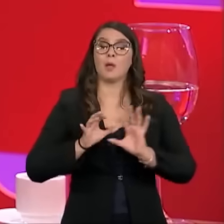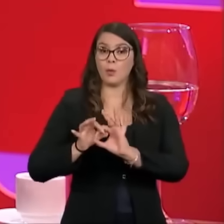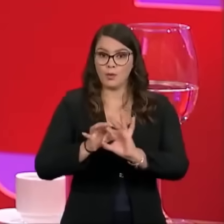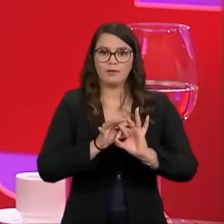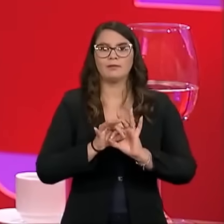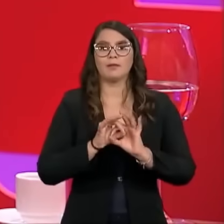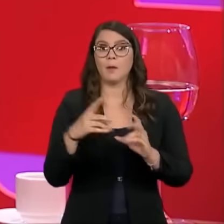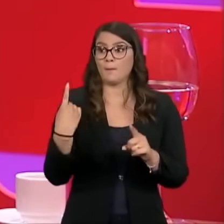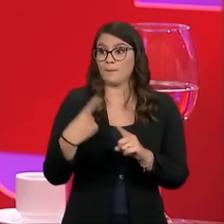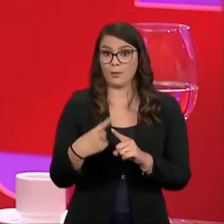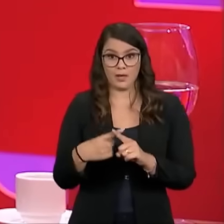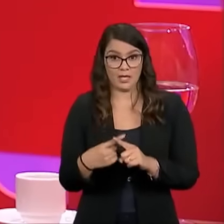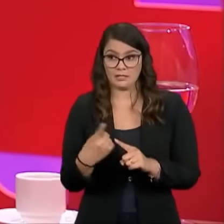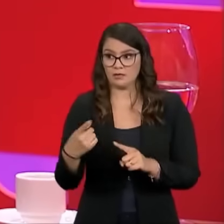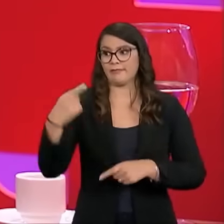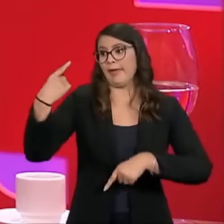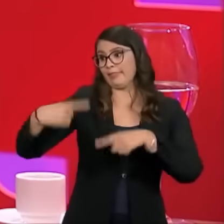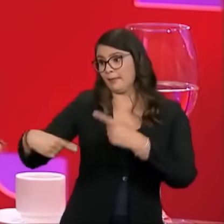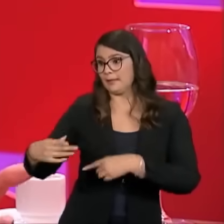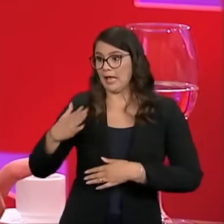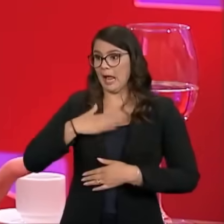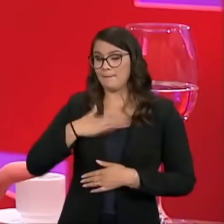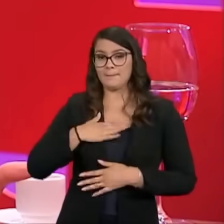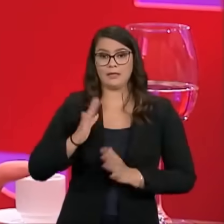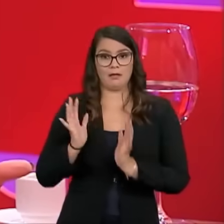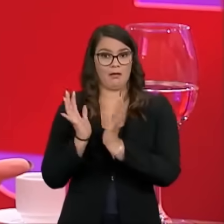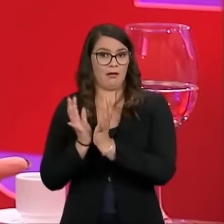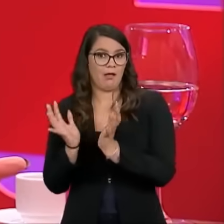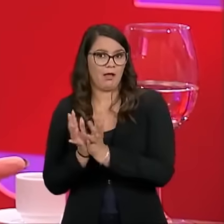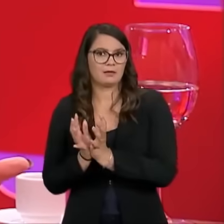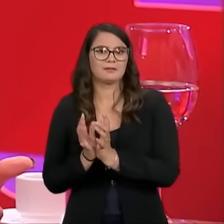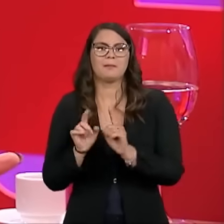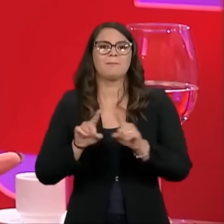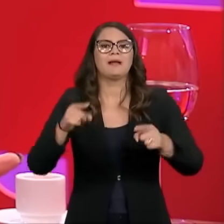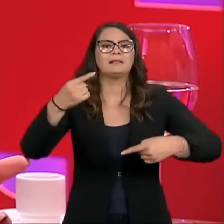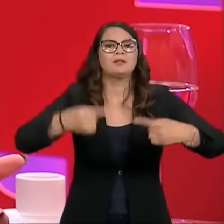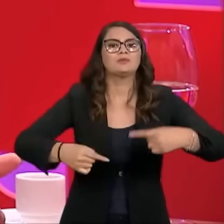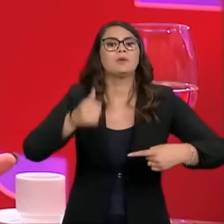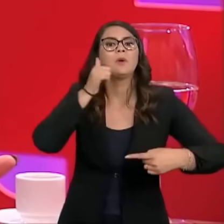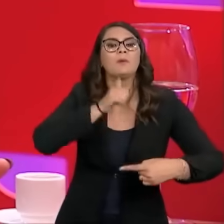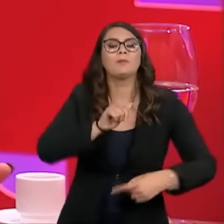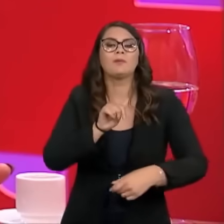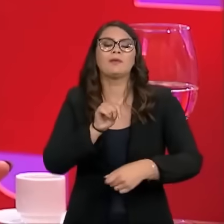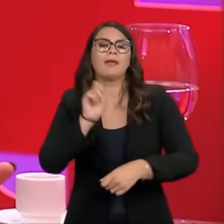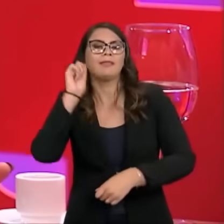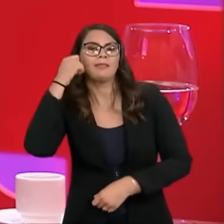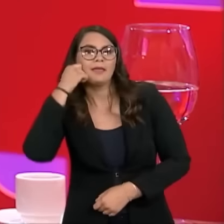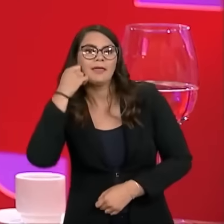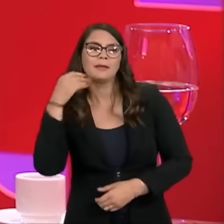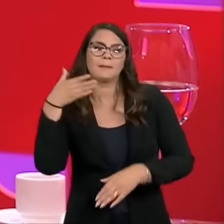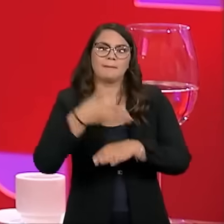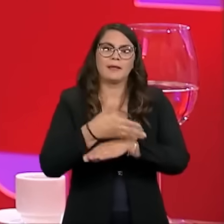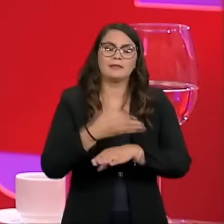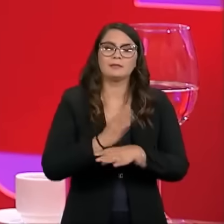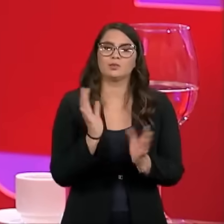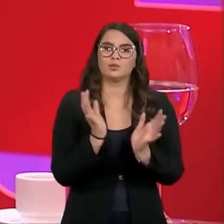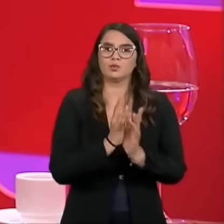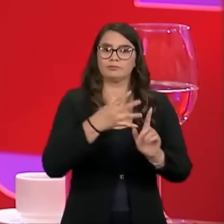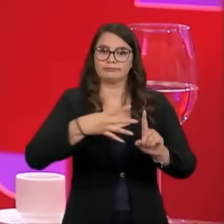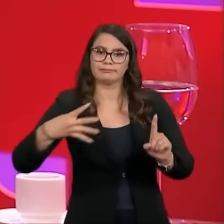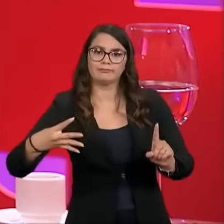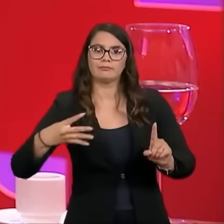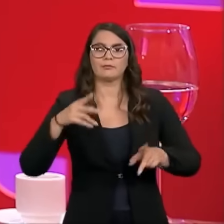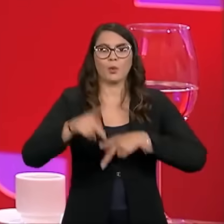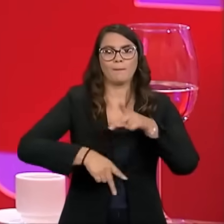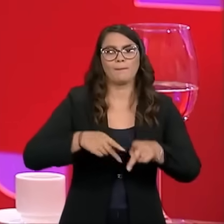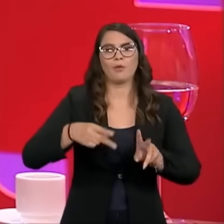senão é debater sua classe mas aí a a a a discussão de mulheres negras da comunidade LGBT dos povos indígenas